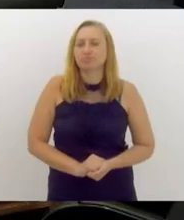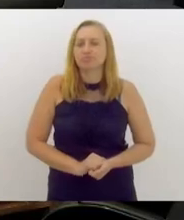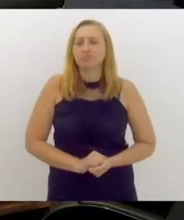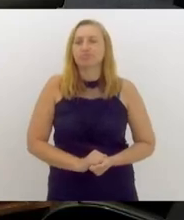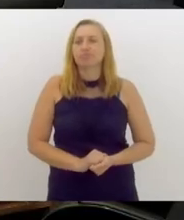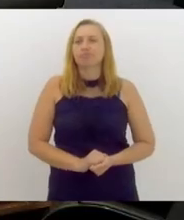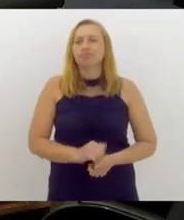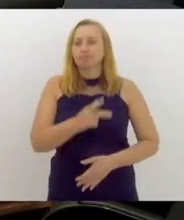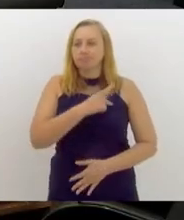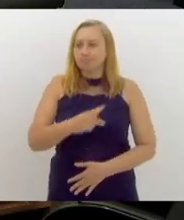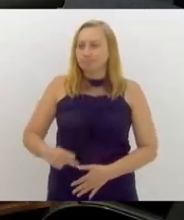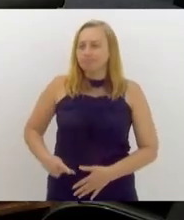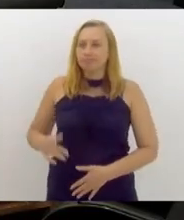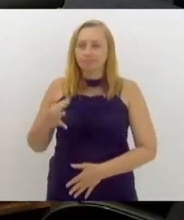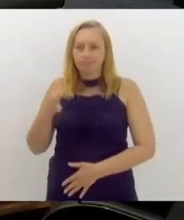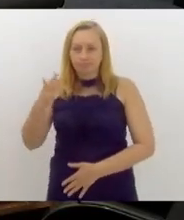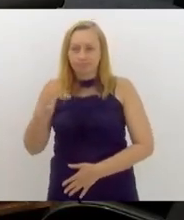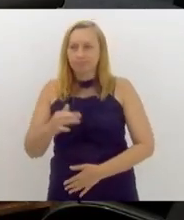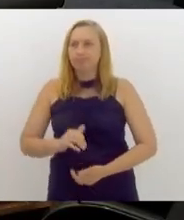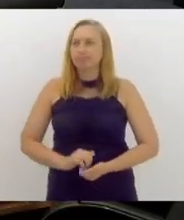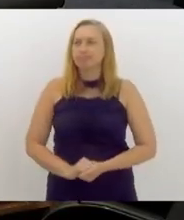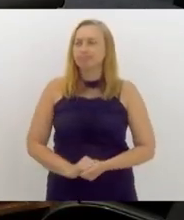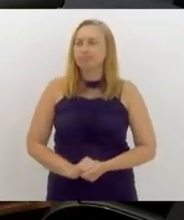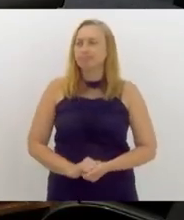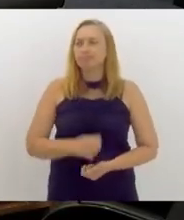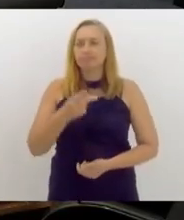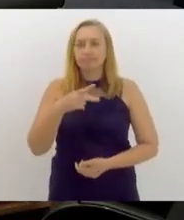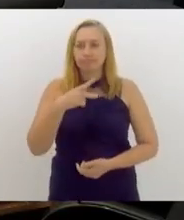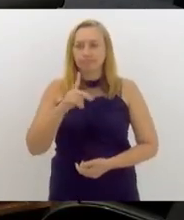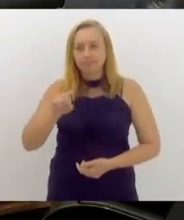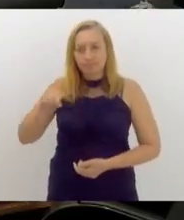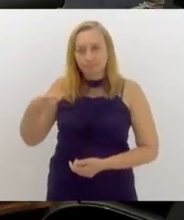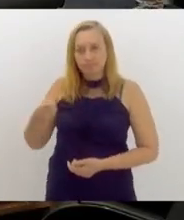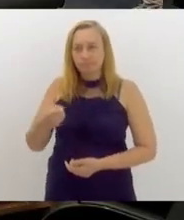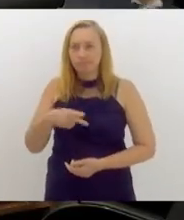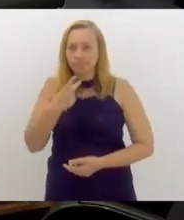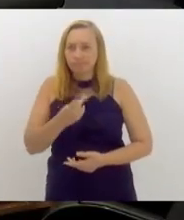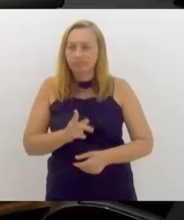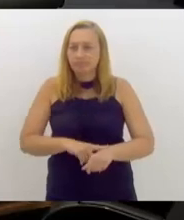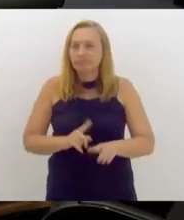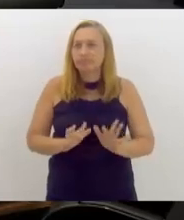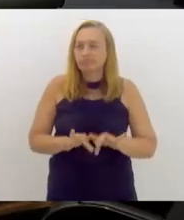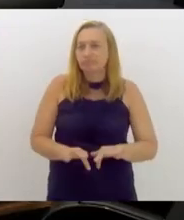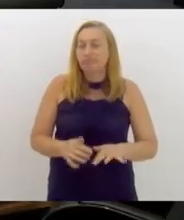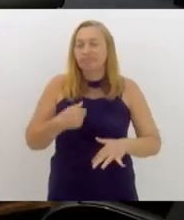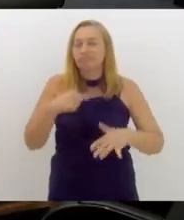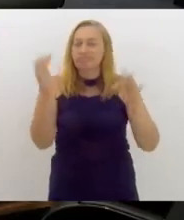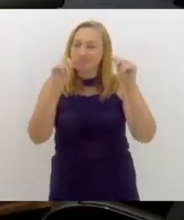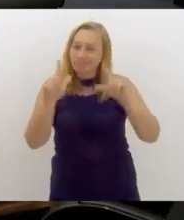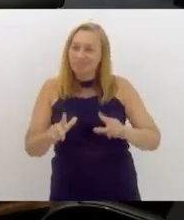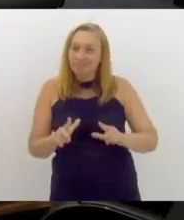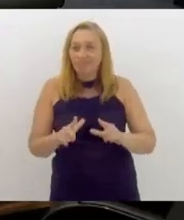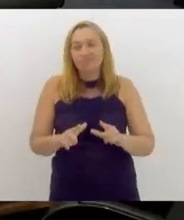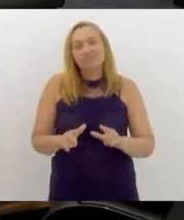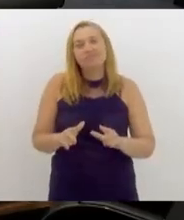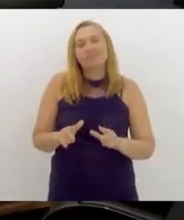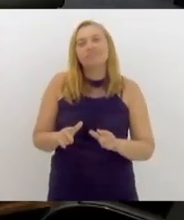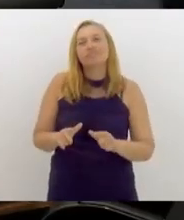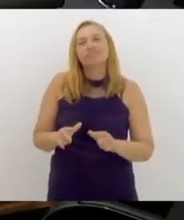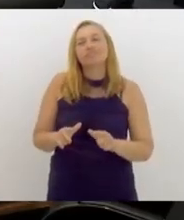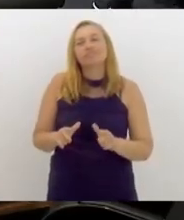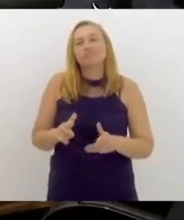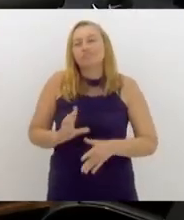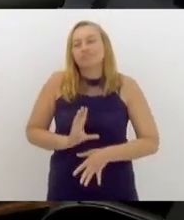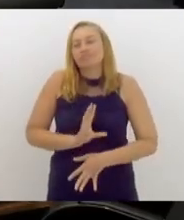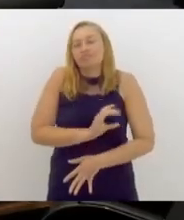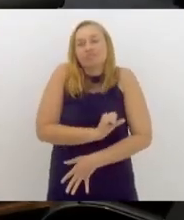Meu presidente, vou ser breve, vou depois falar no expediente final, mas se eu falar que eu não estou feliz é mentira. Eu sou